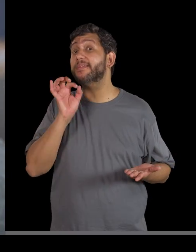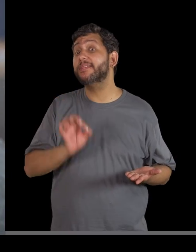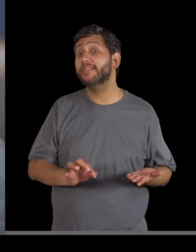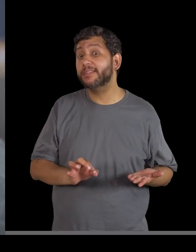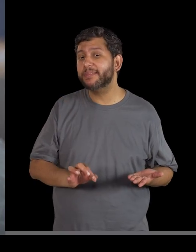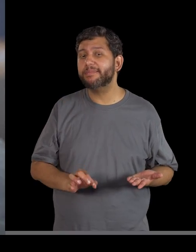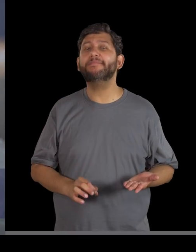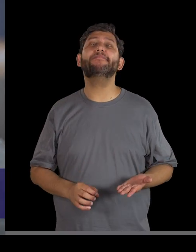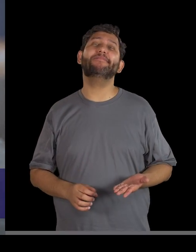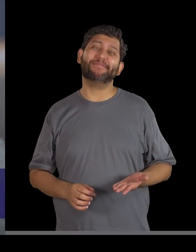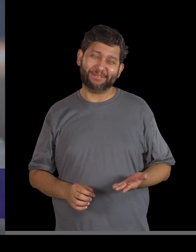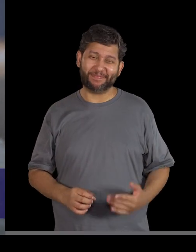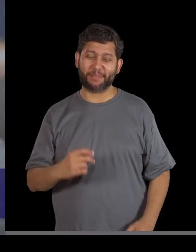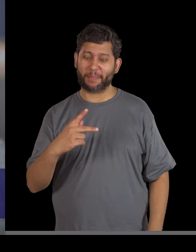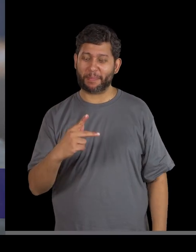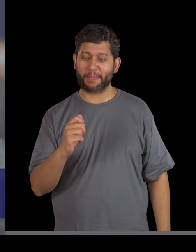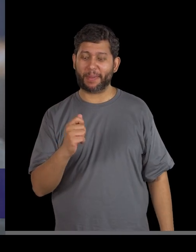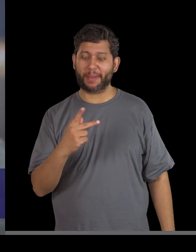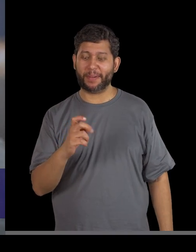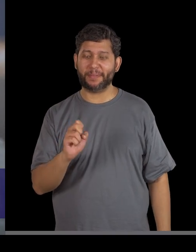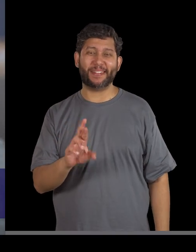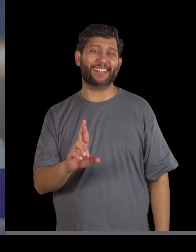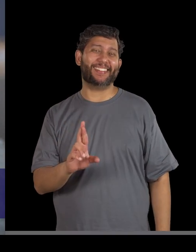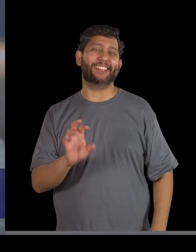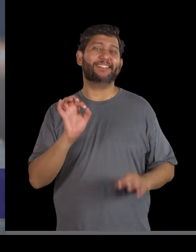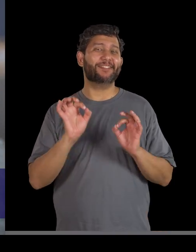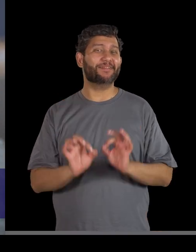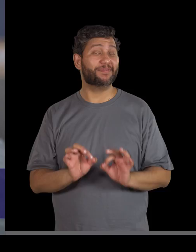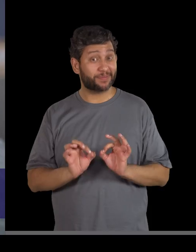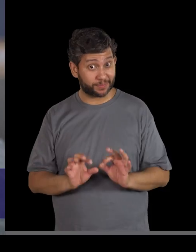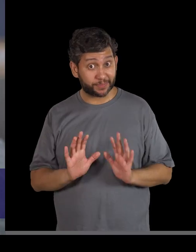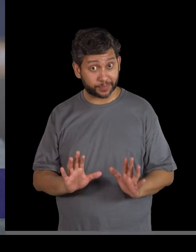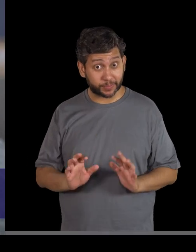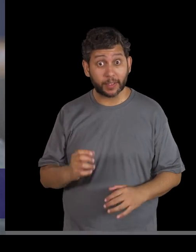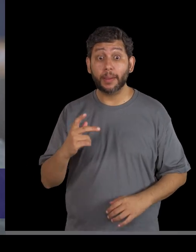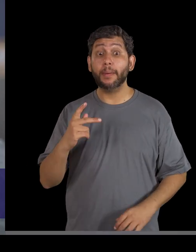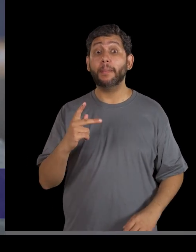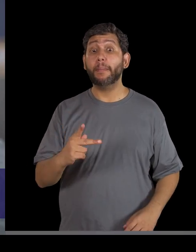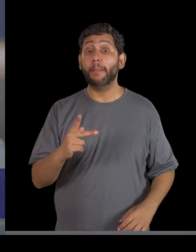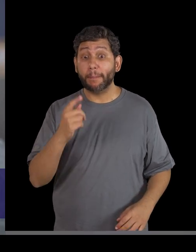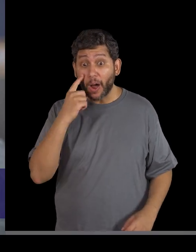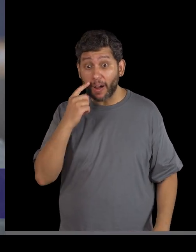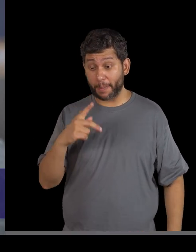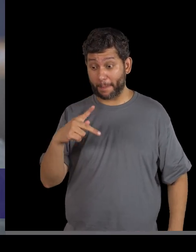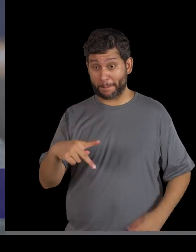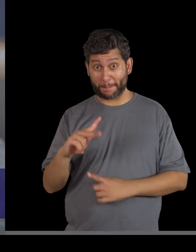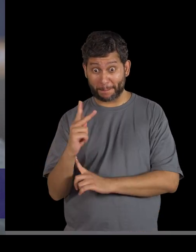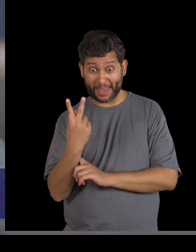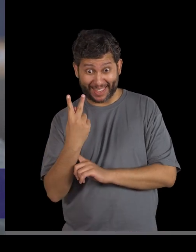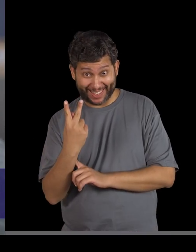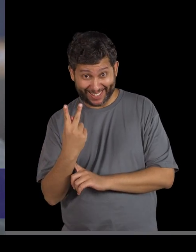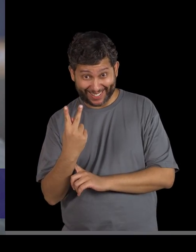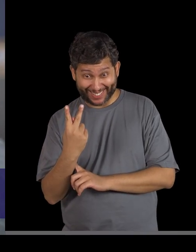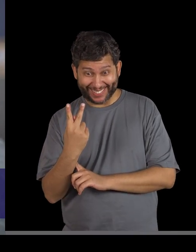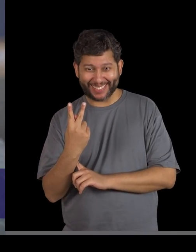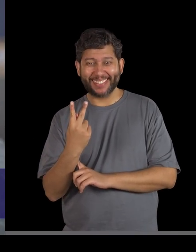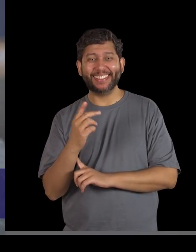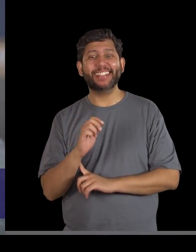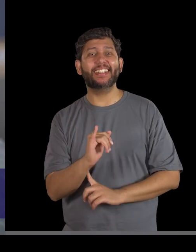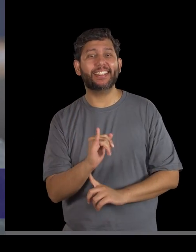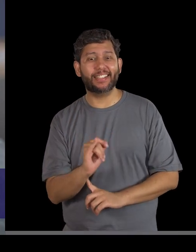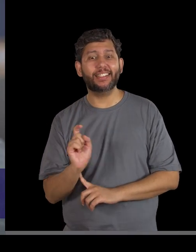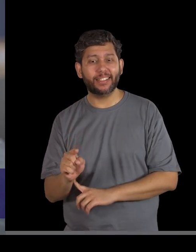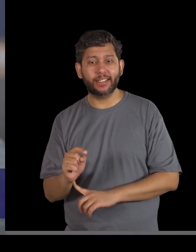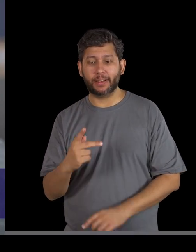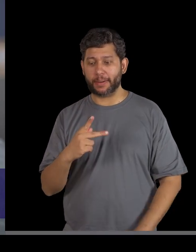Acertou quem respondeu paper, paper. Isso mesmo, então, paper. Então a gente tem ali o ditongo